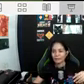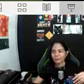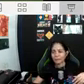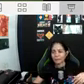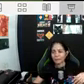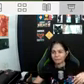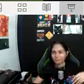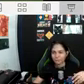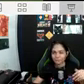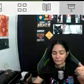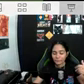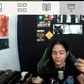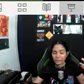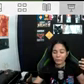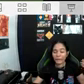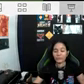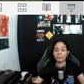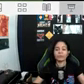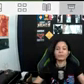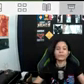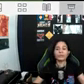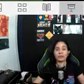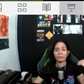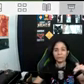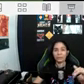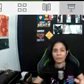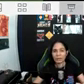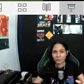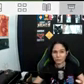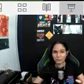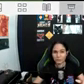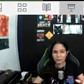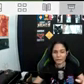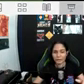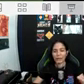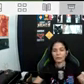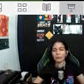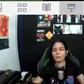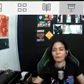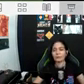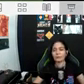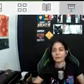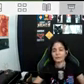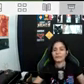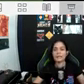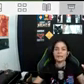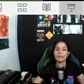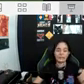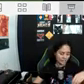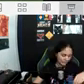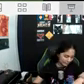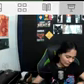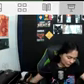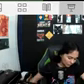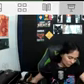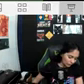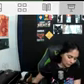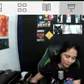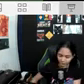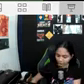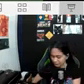de aumentar, o rendimento deles diminuíram, aí eu posso dizer que